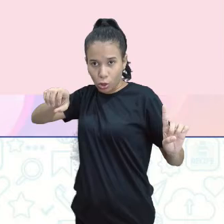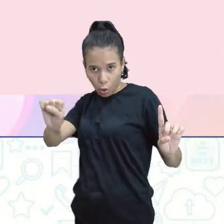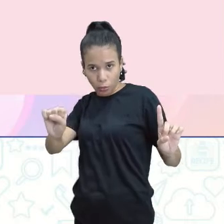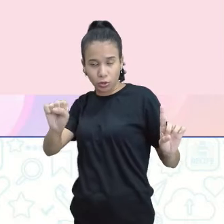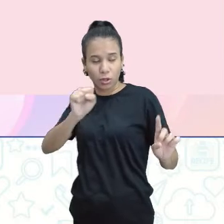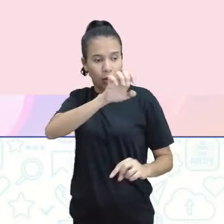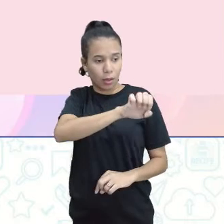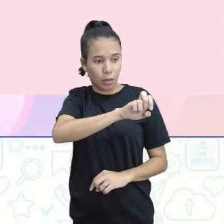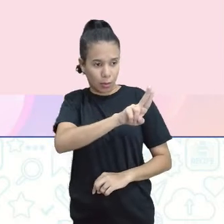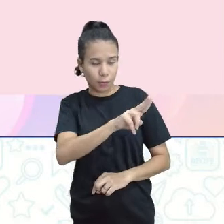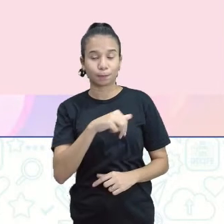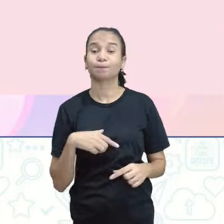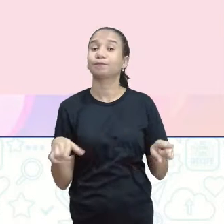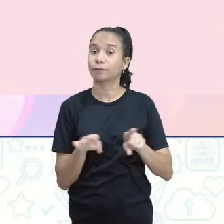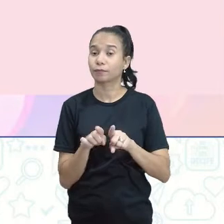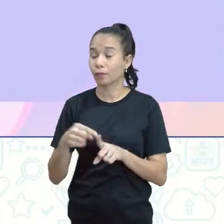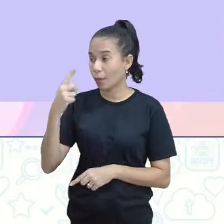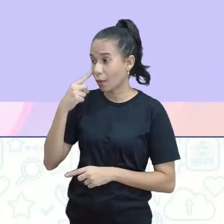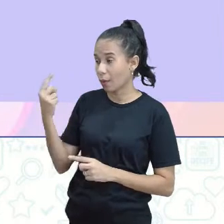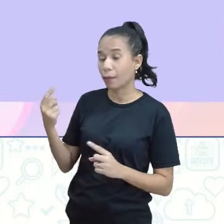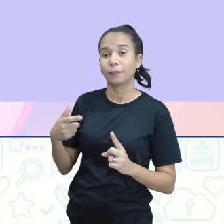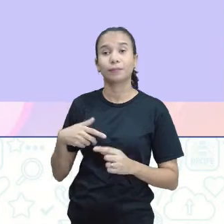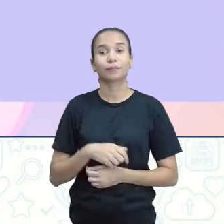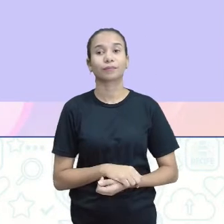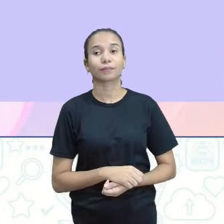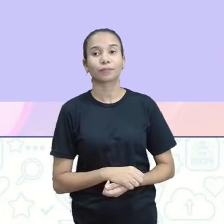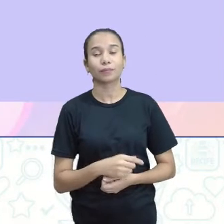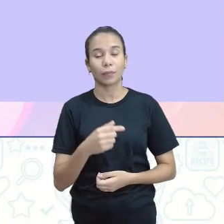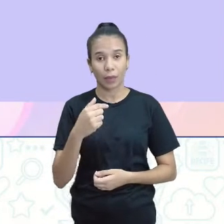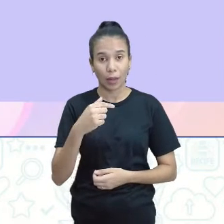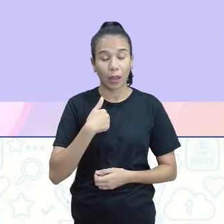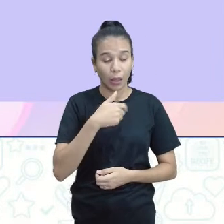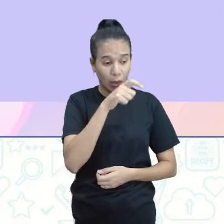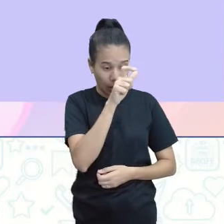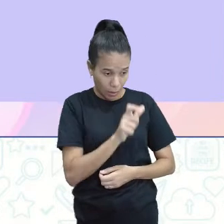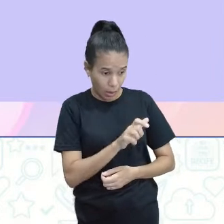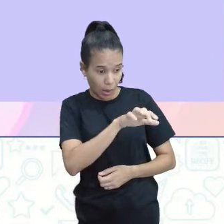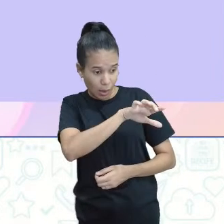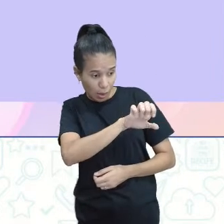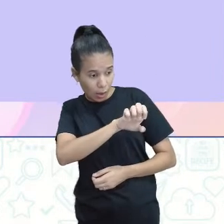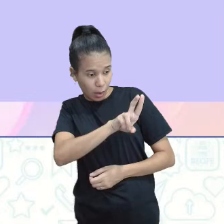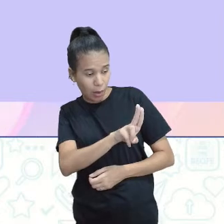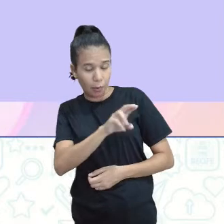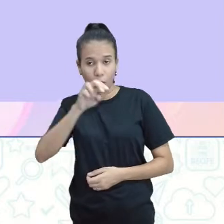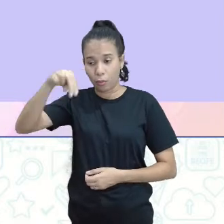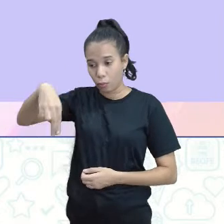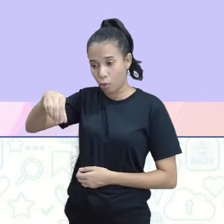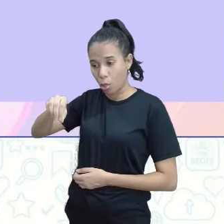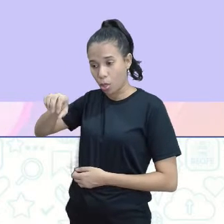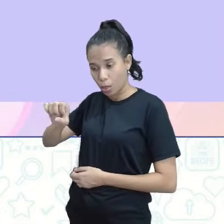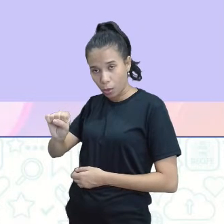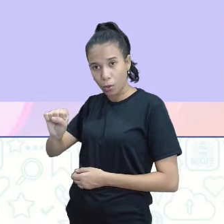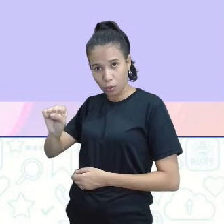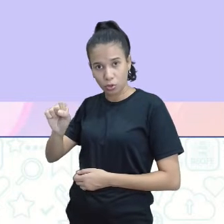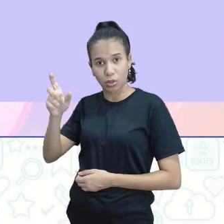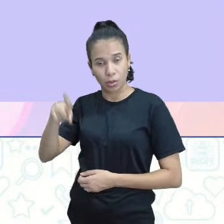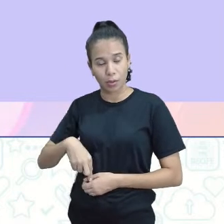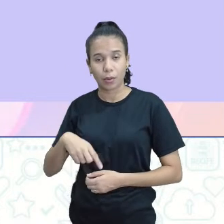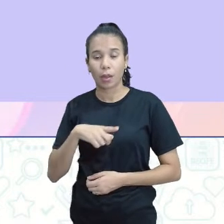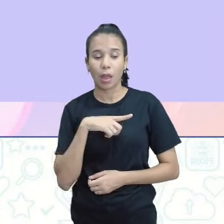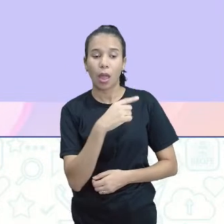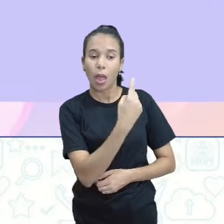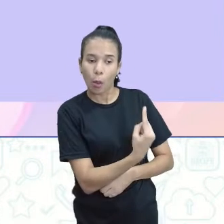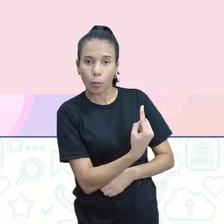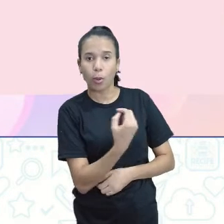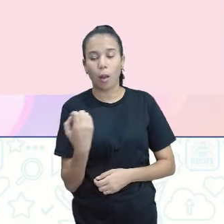a segunda pessoa verbal. Eita, gente, perdão. Eu e nós são as primeiras pessoas verbais. Eu singular,